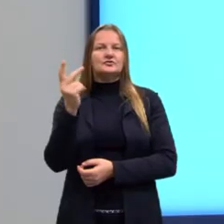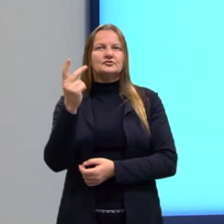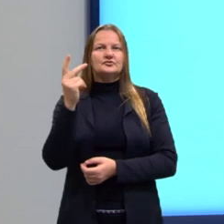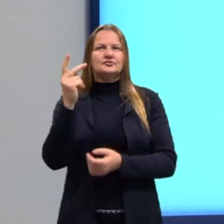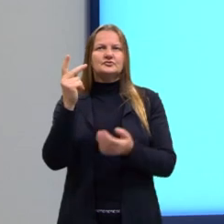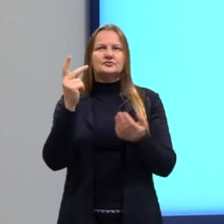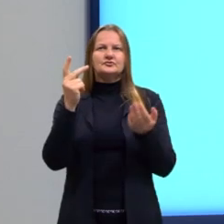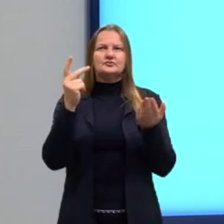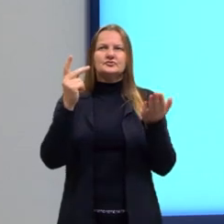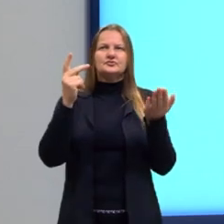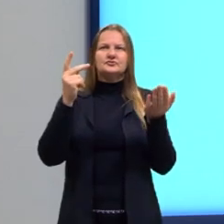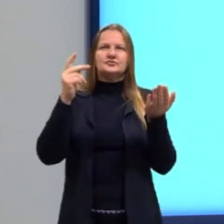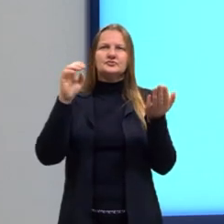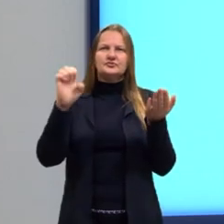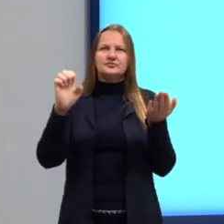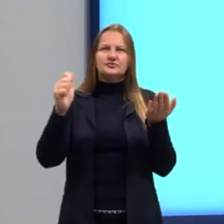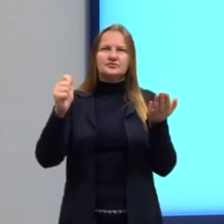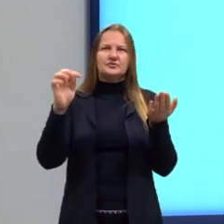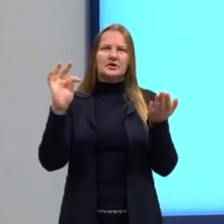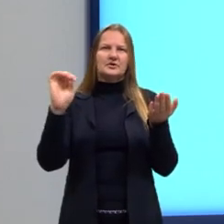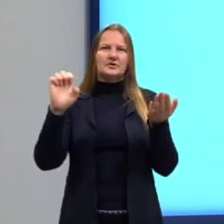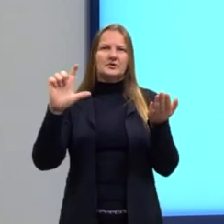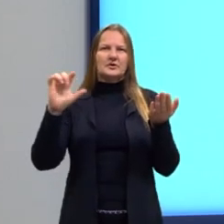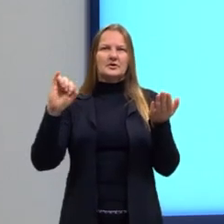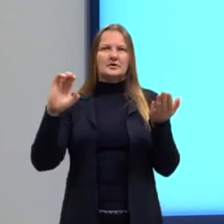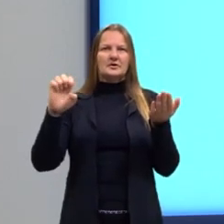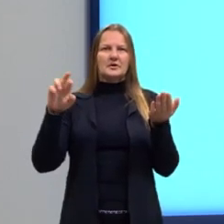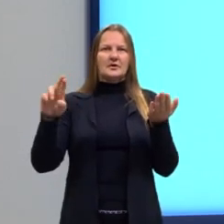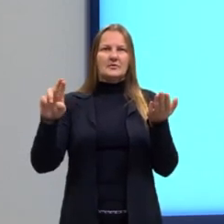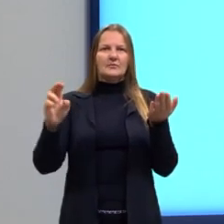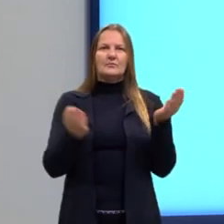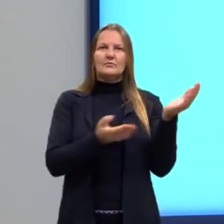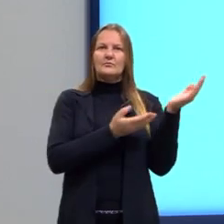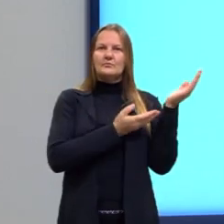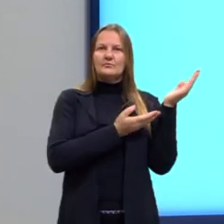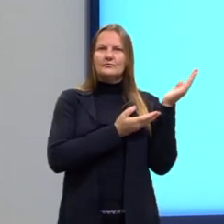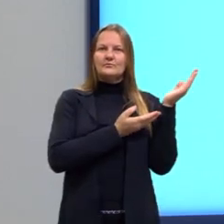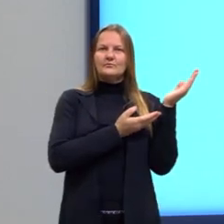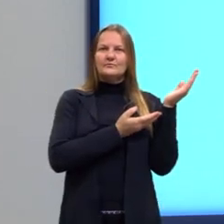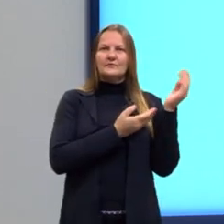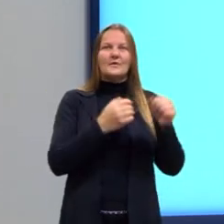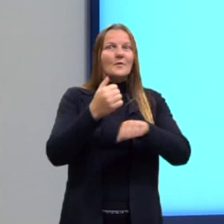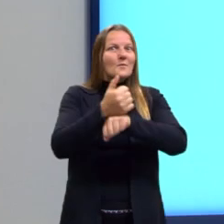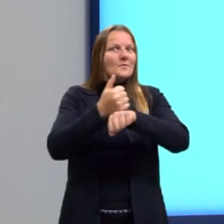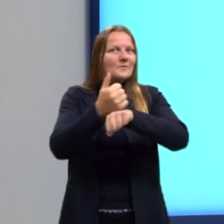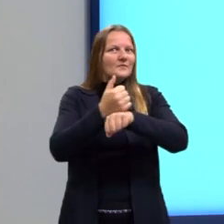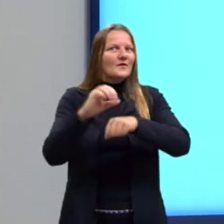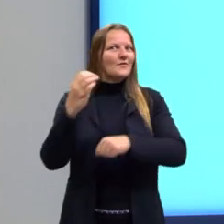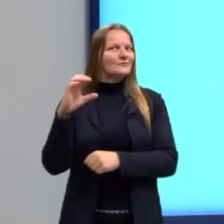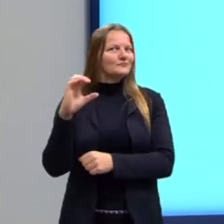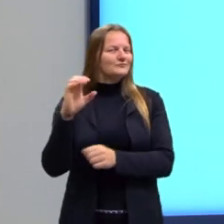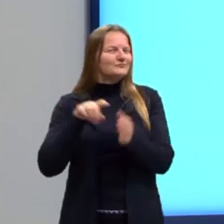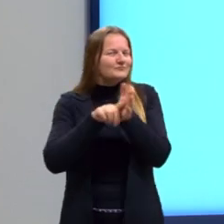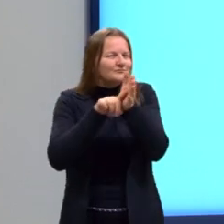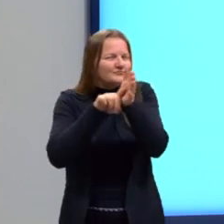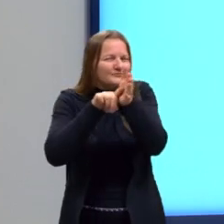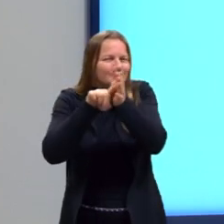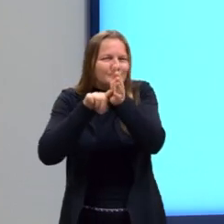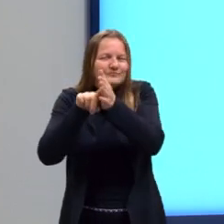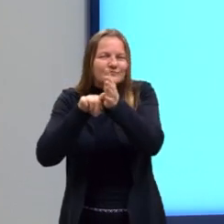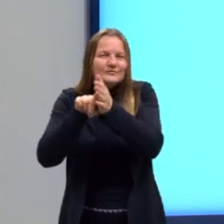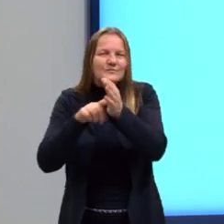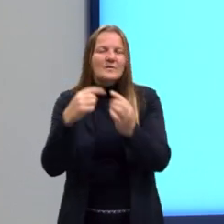ele observou e aqui tá a imagem dele tá do nosso querido cientista que apenas algumas